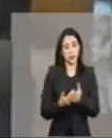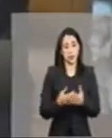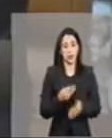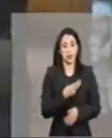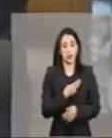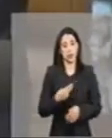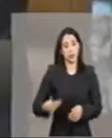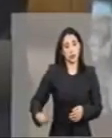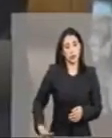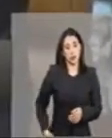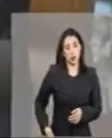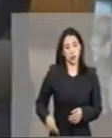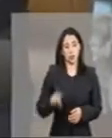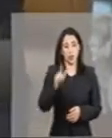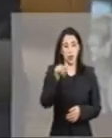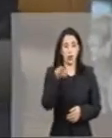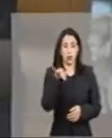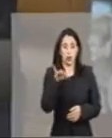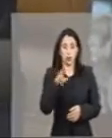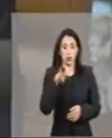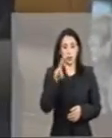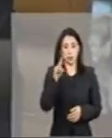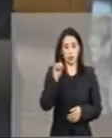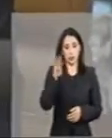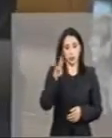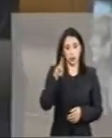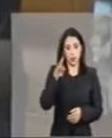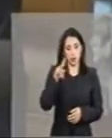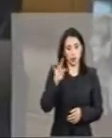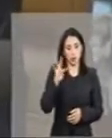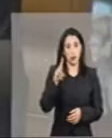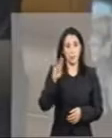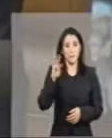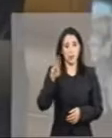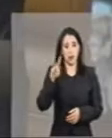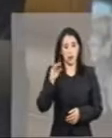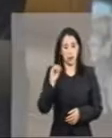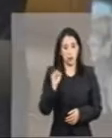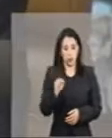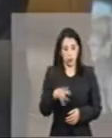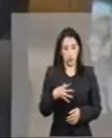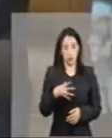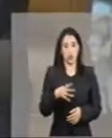Luiz Roberto Barroso. Refiro-me à questão de ordem na ação penal